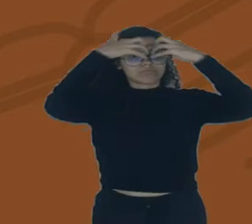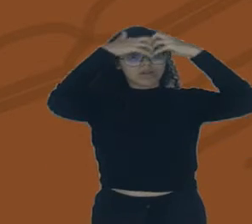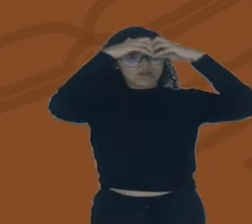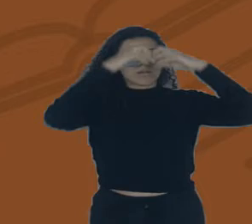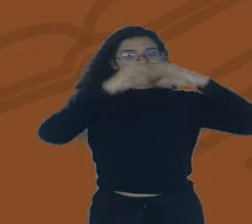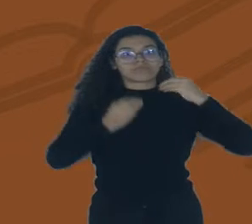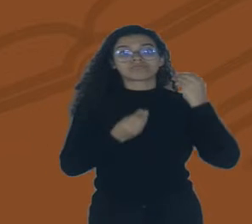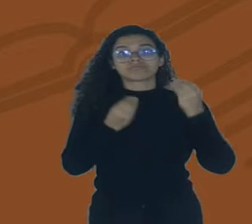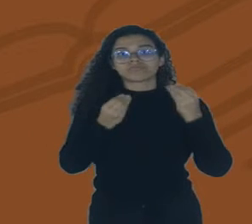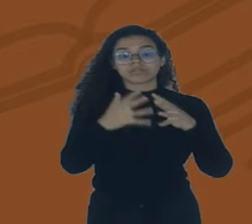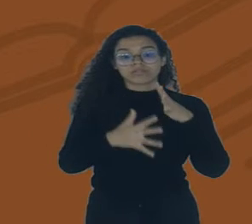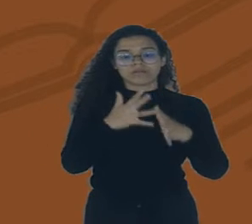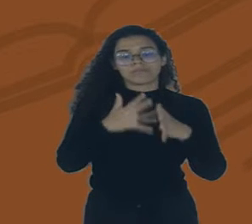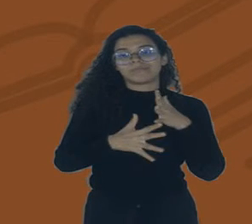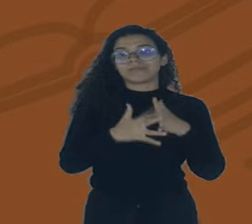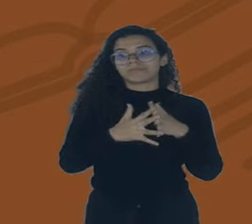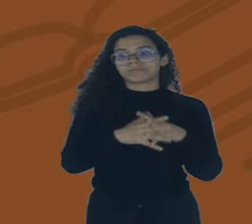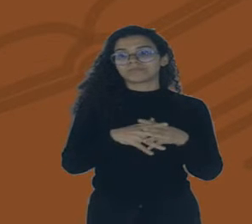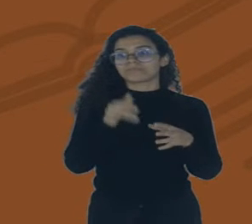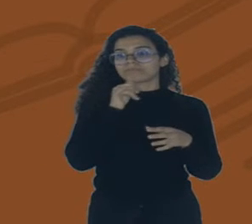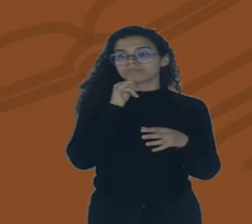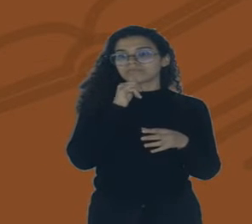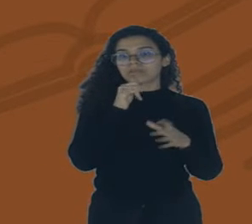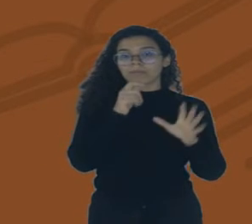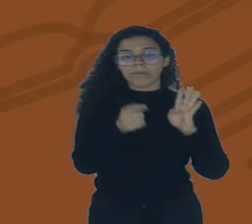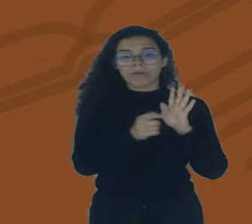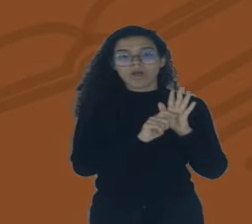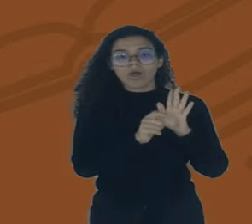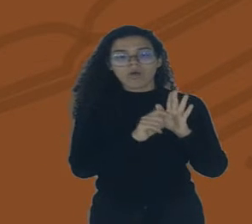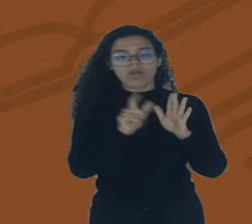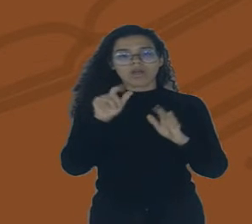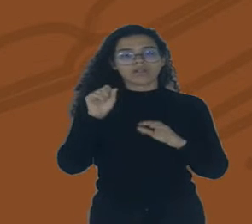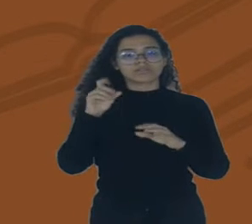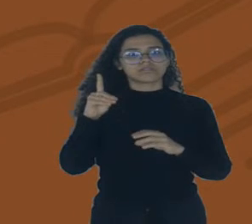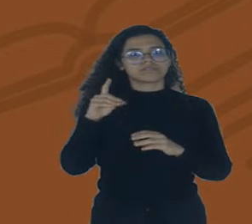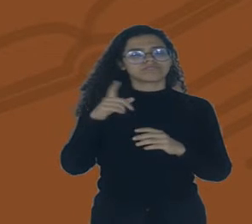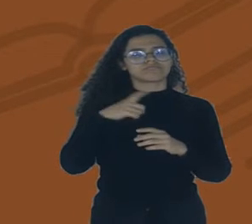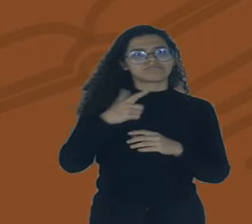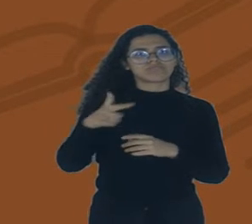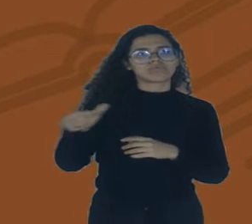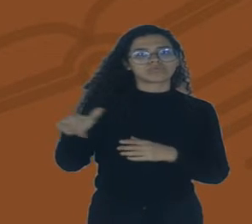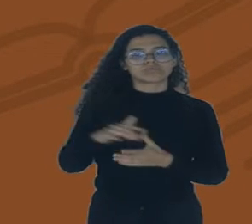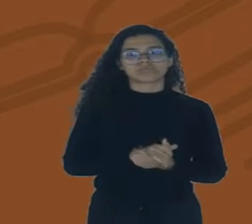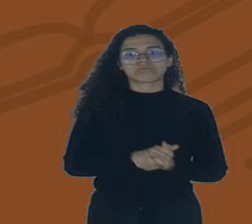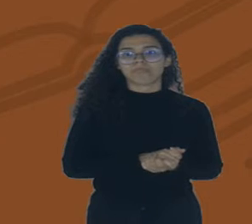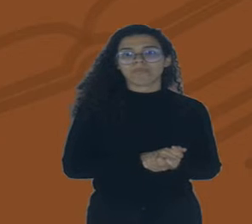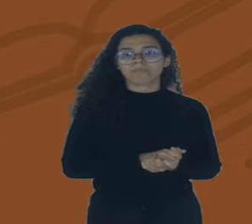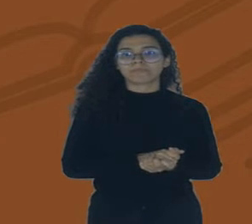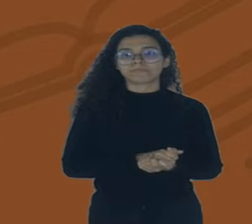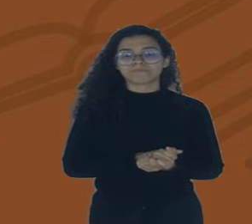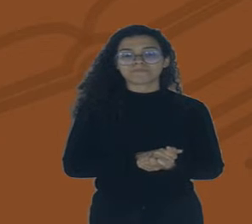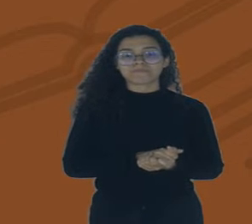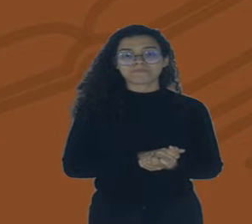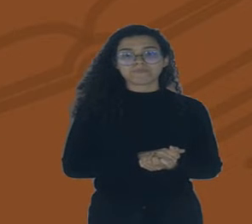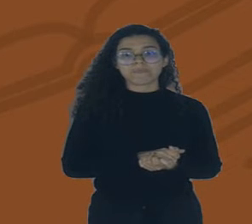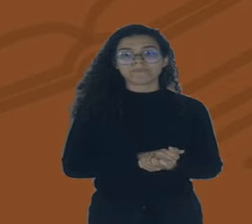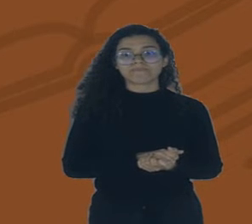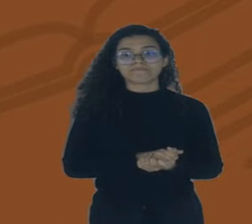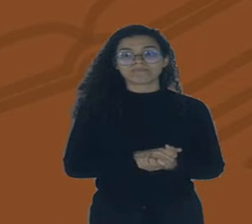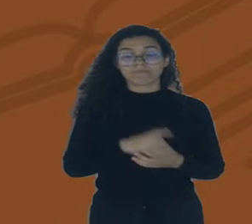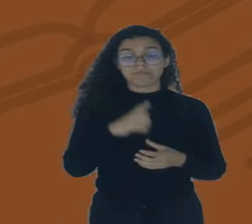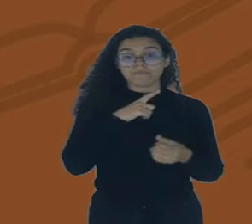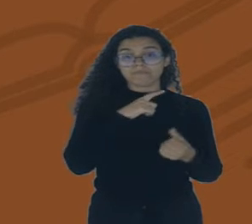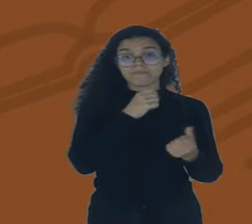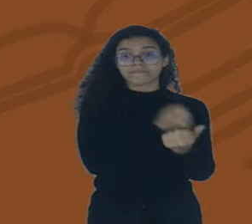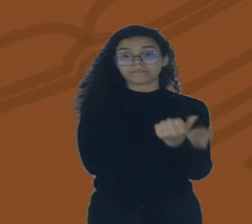nervoso, como por exemplo maconha, LSD, dentre outras. Ok, professor. Muito bem. Tem as